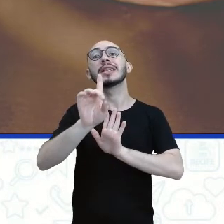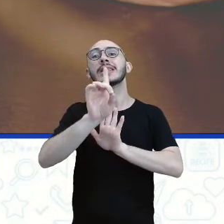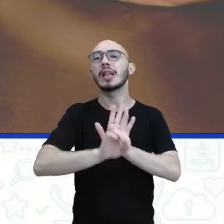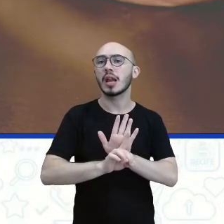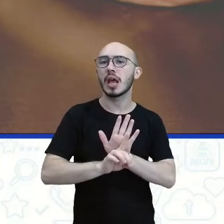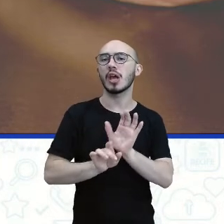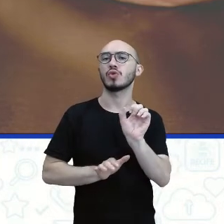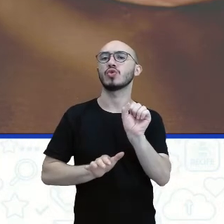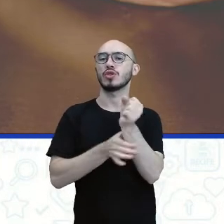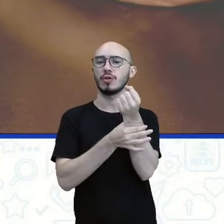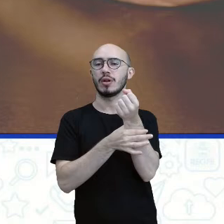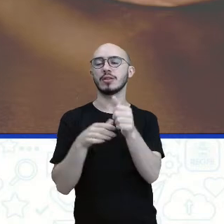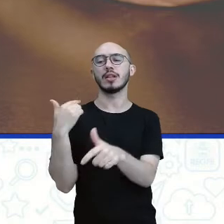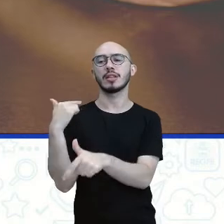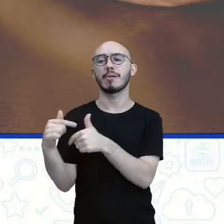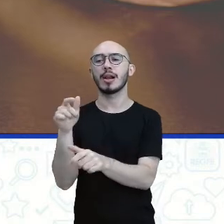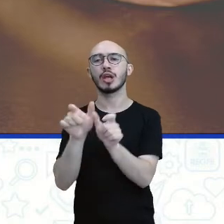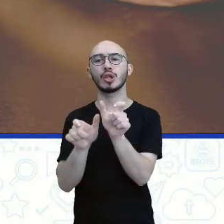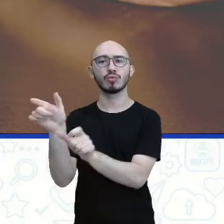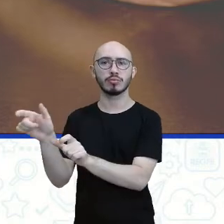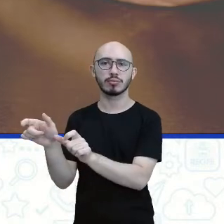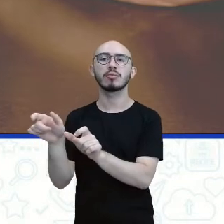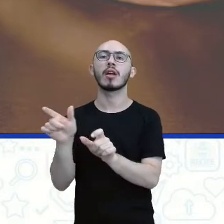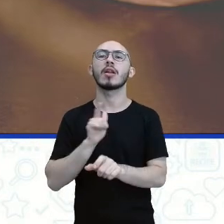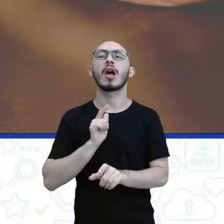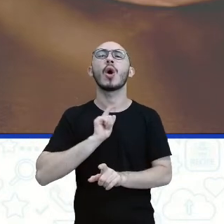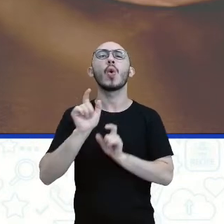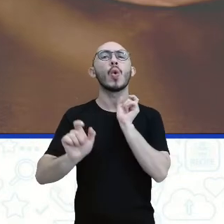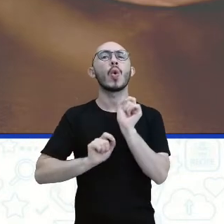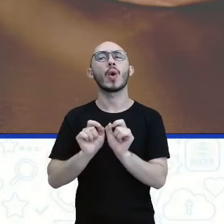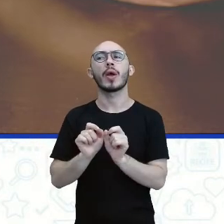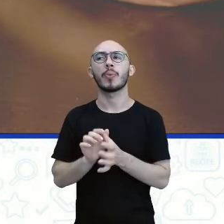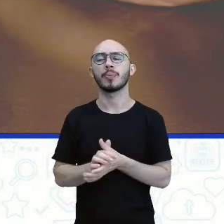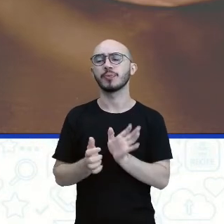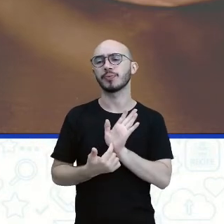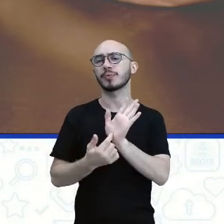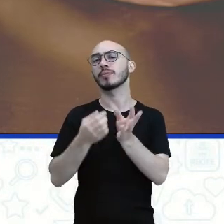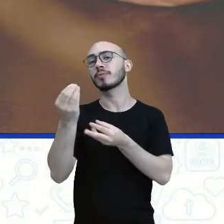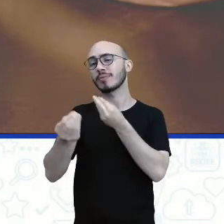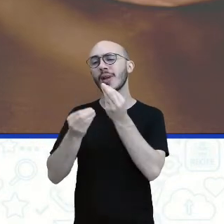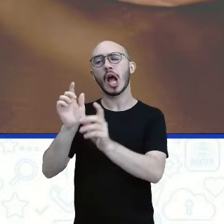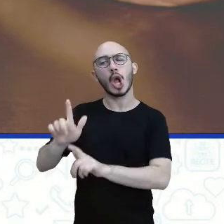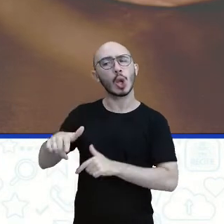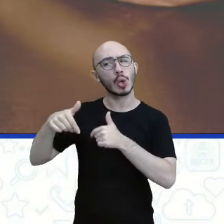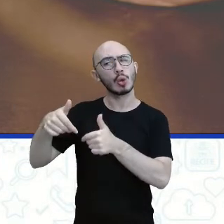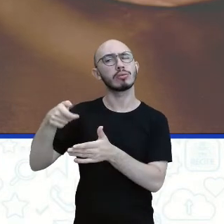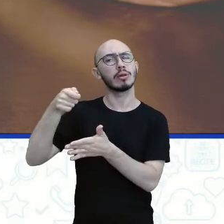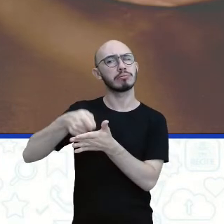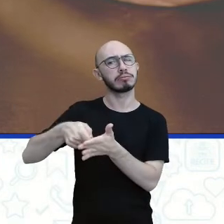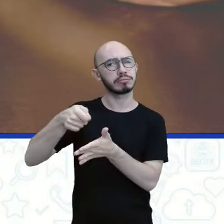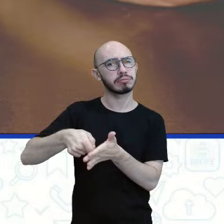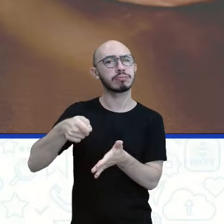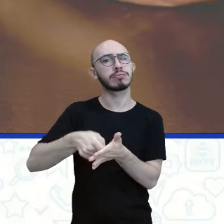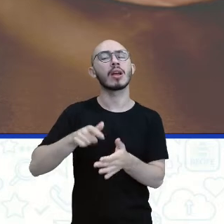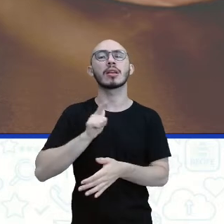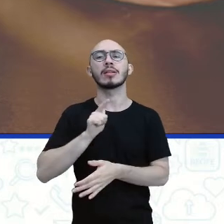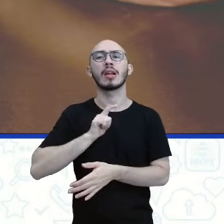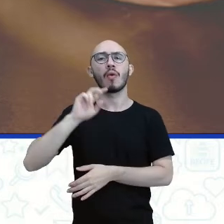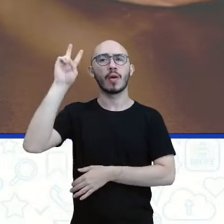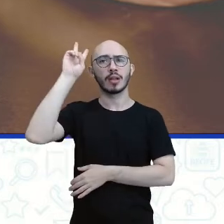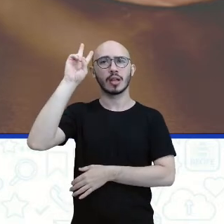de seguranças aos trabalhadores e trabalhadoras, reafirmando aquilo que se lutou muito, né? A gente sabe que na